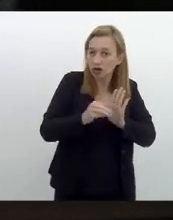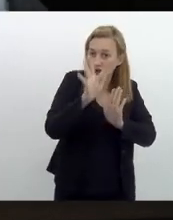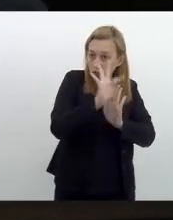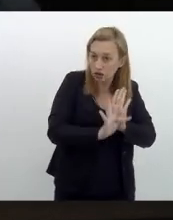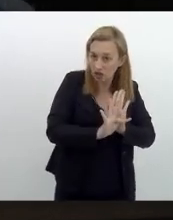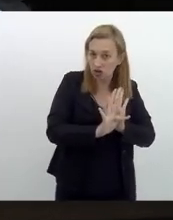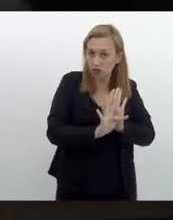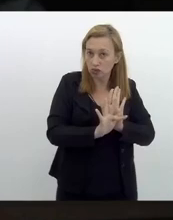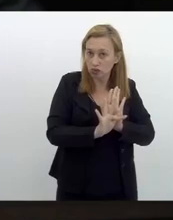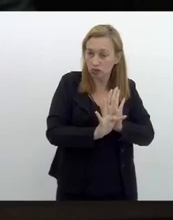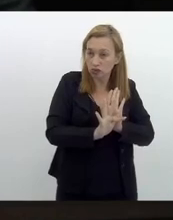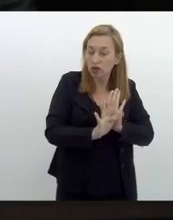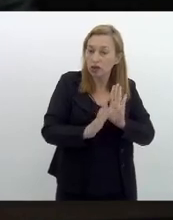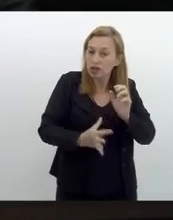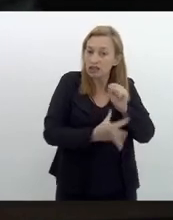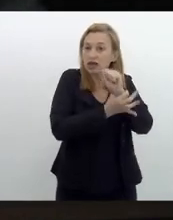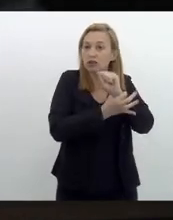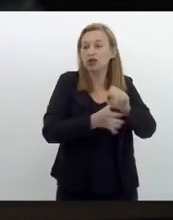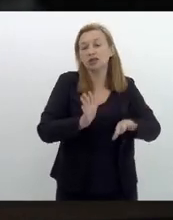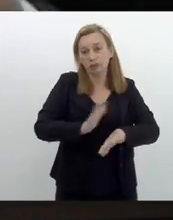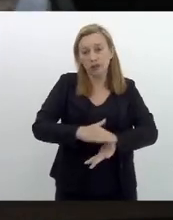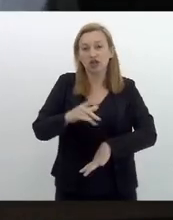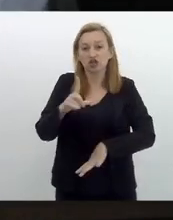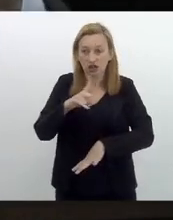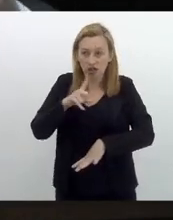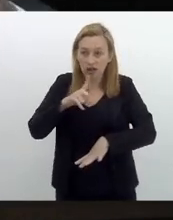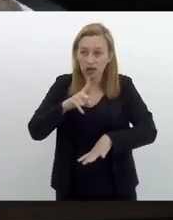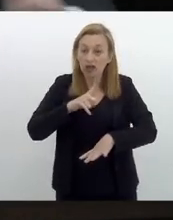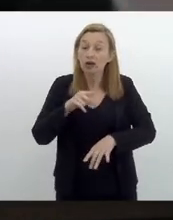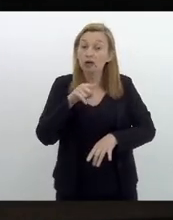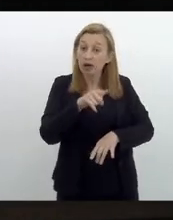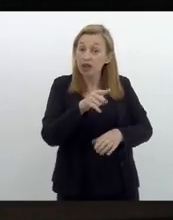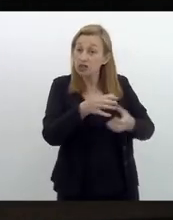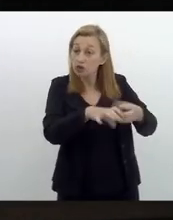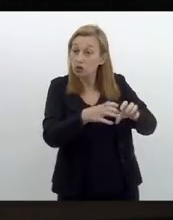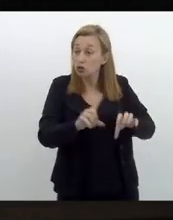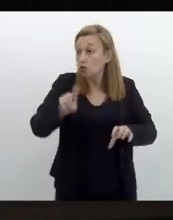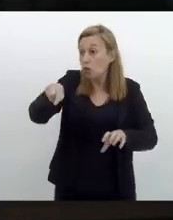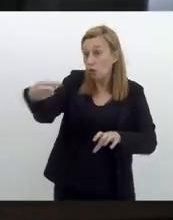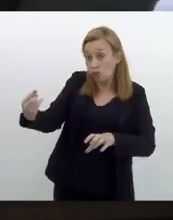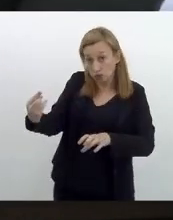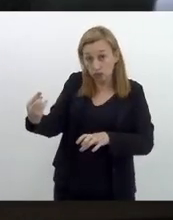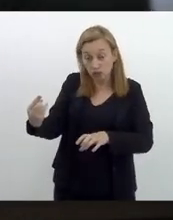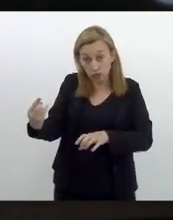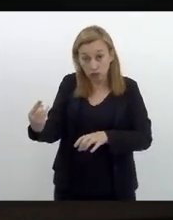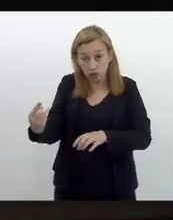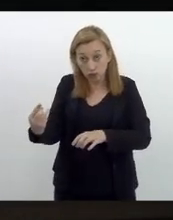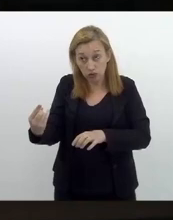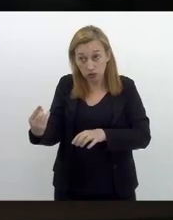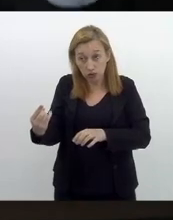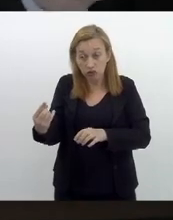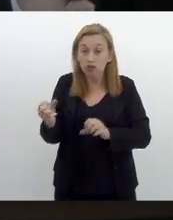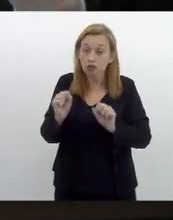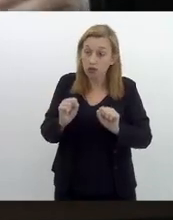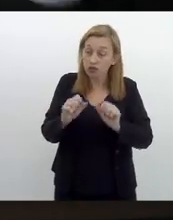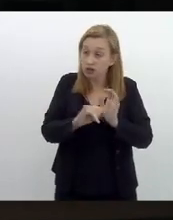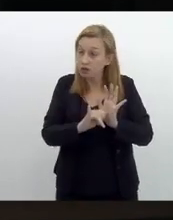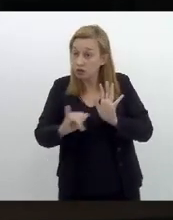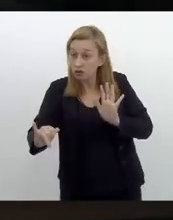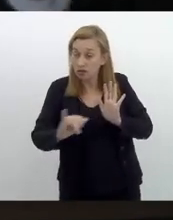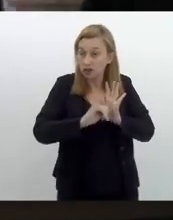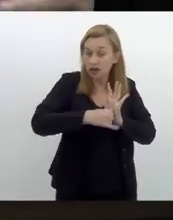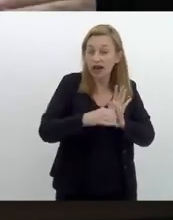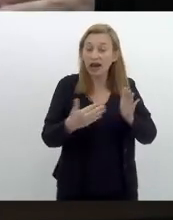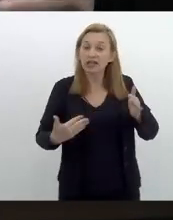isso dará mais segurança inclusive para este concurso ou para os outros que podem ser publicados os editais